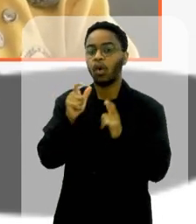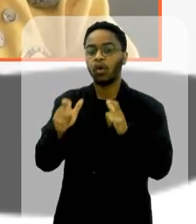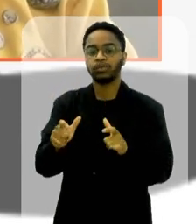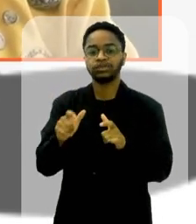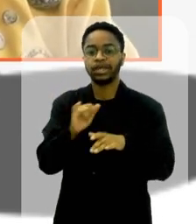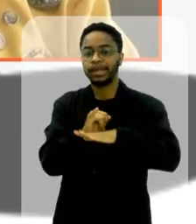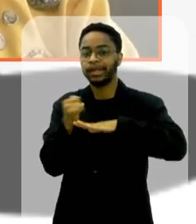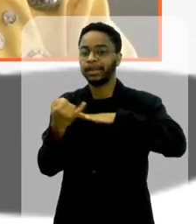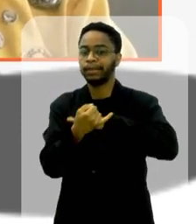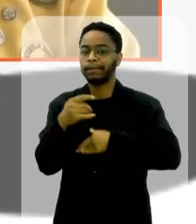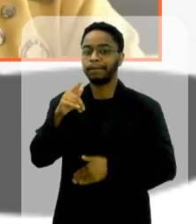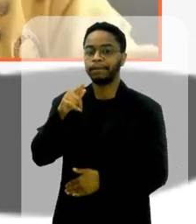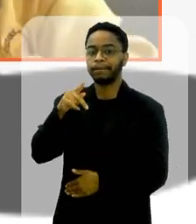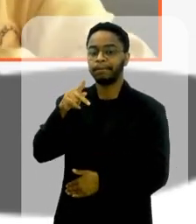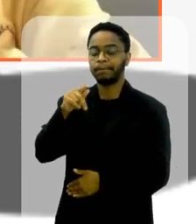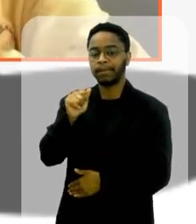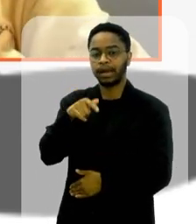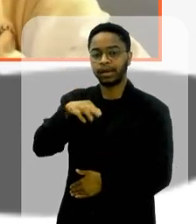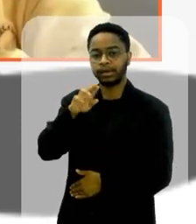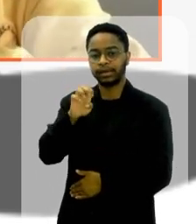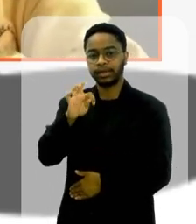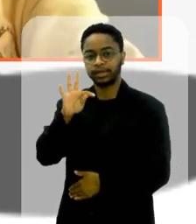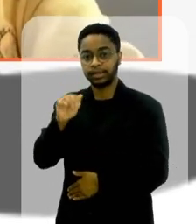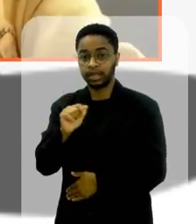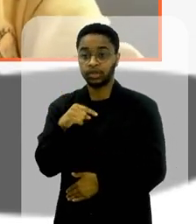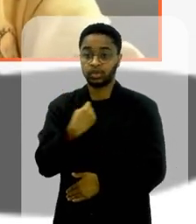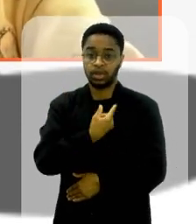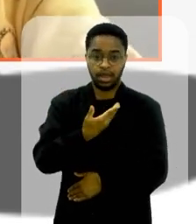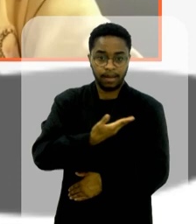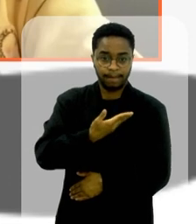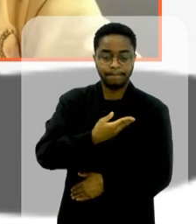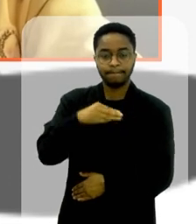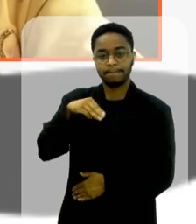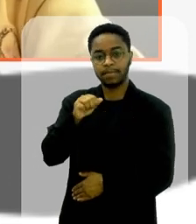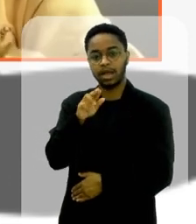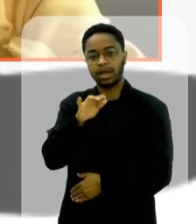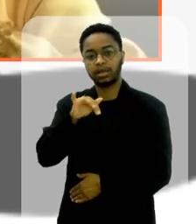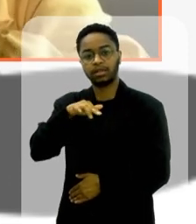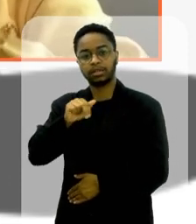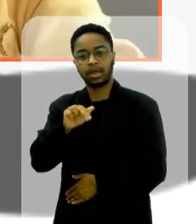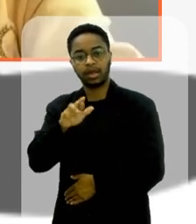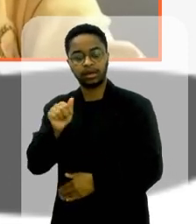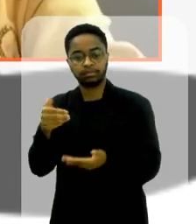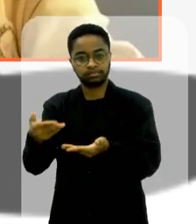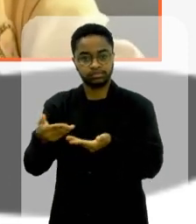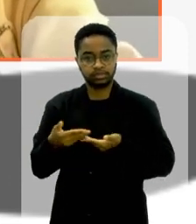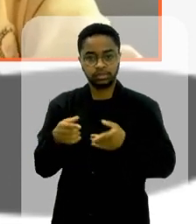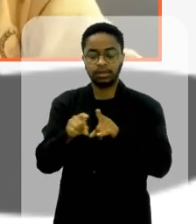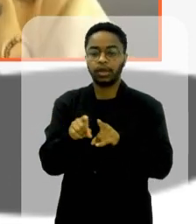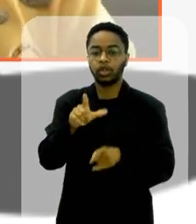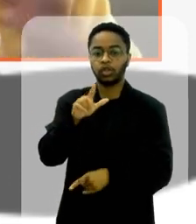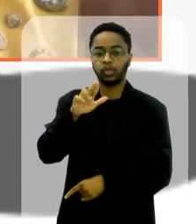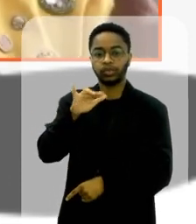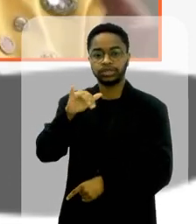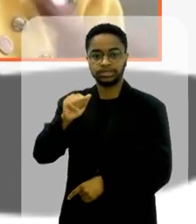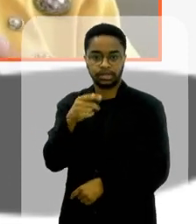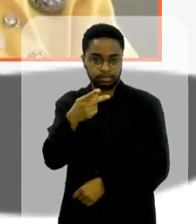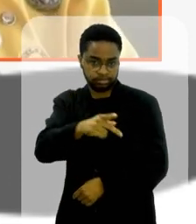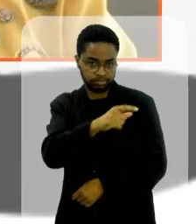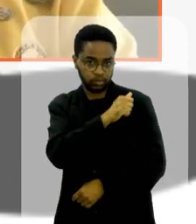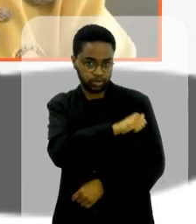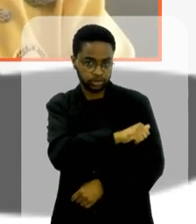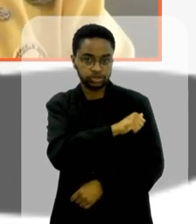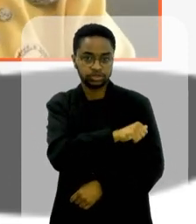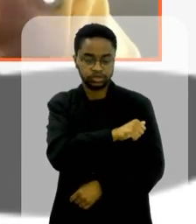na Ilha de Paquetá. As nossas companheiras Marinália Chamoni e Lúcia Matos, aí do